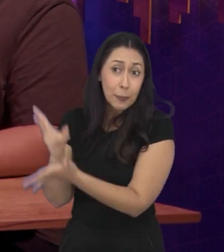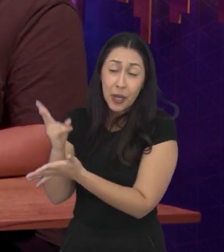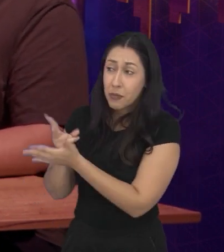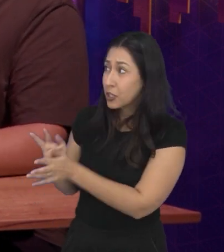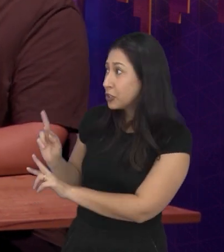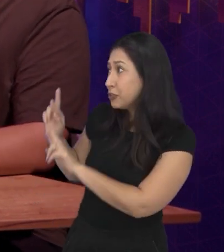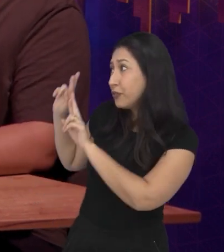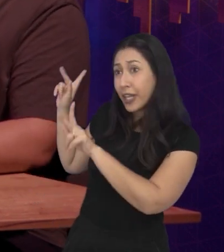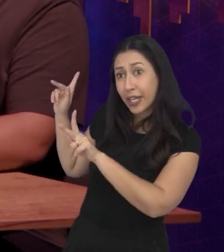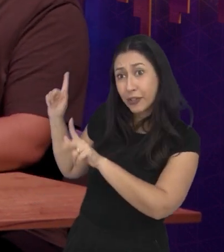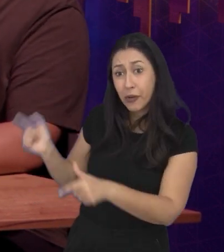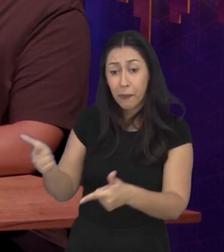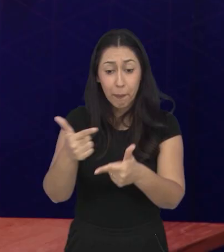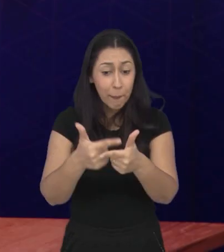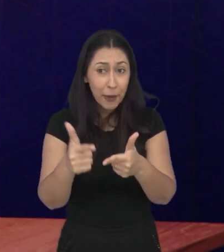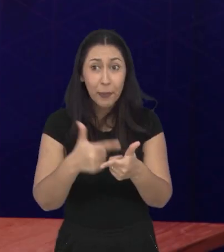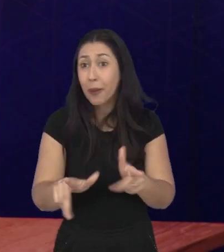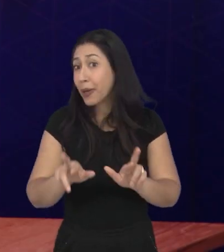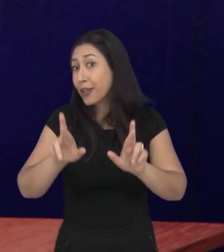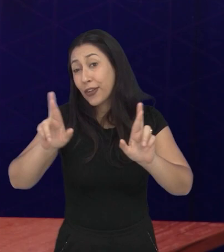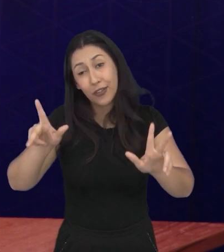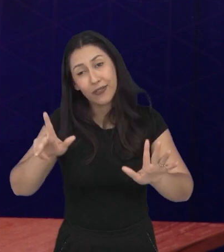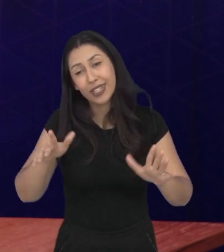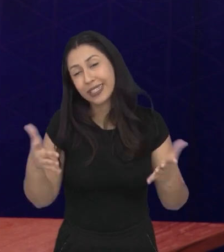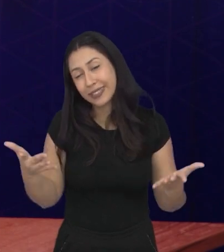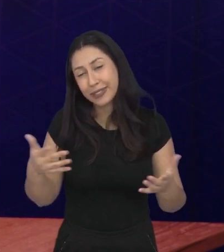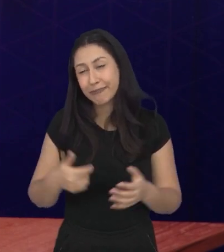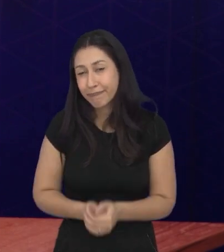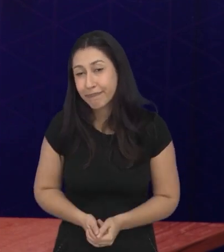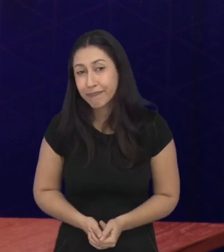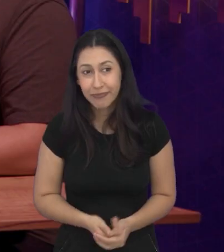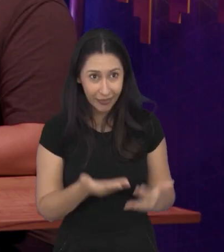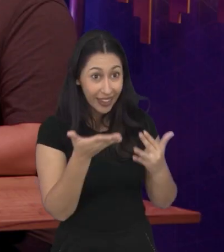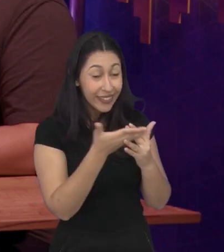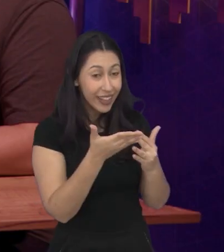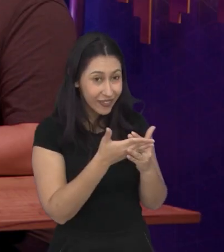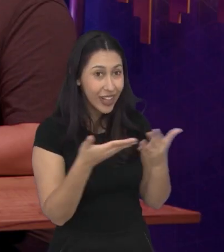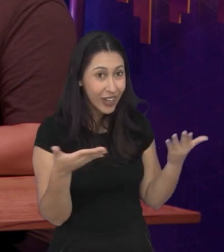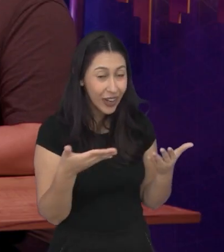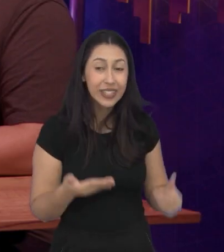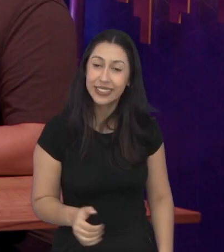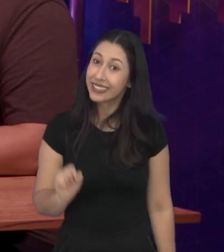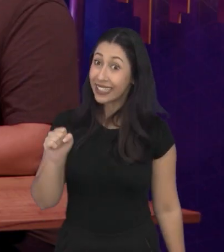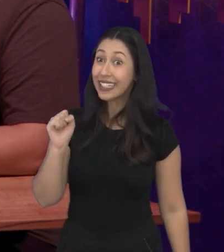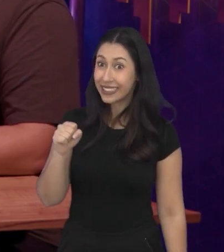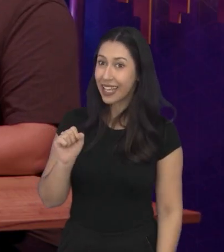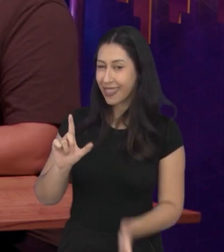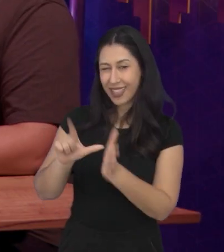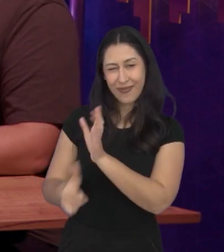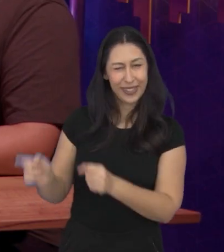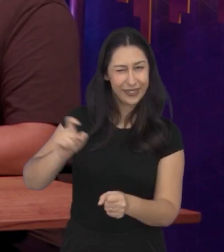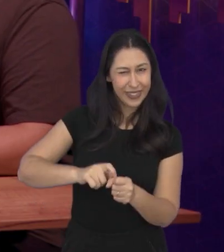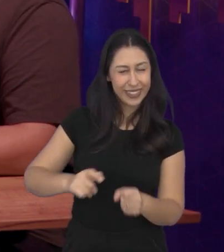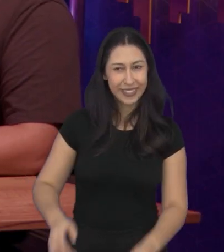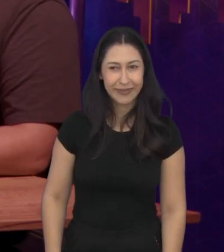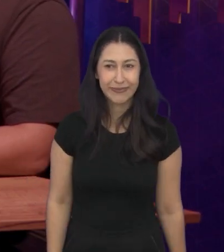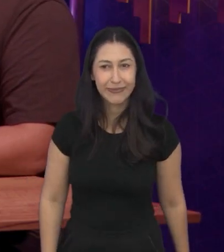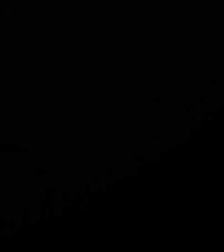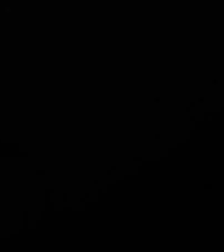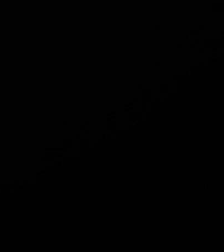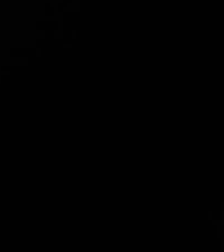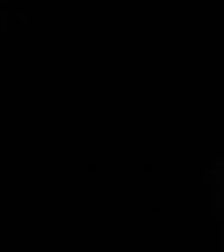dos fatores não alteram o produto, né? Questão de escolha. Vamos pro intervalo então, João? Bora lá, já que a gente